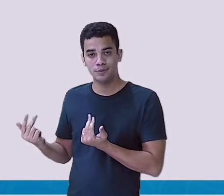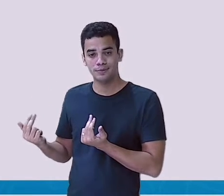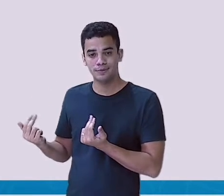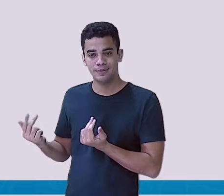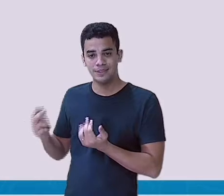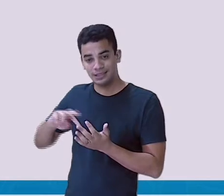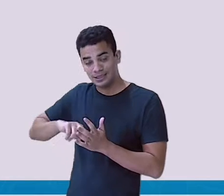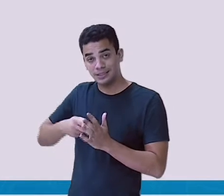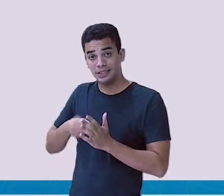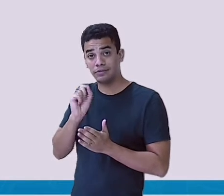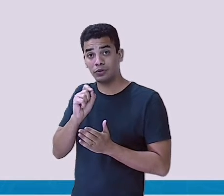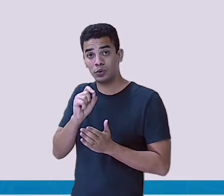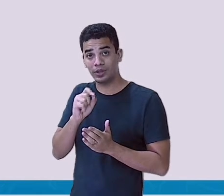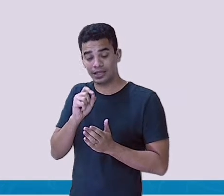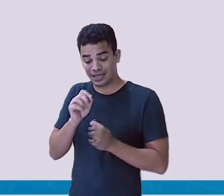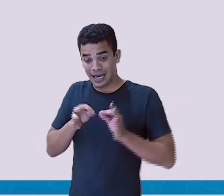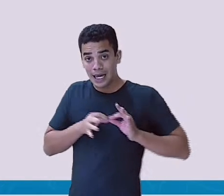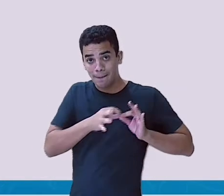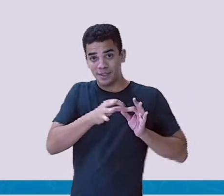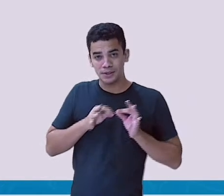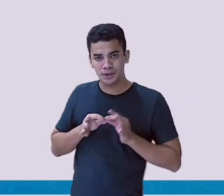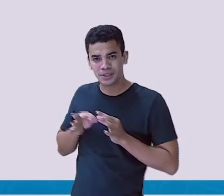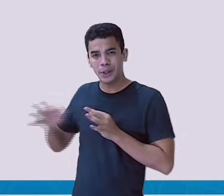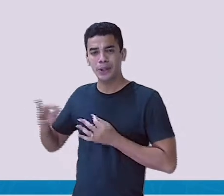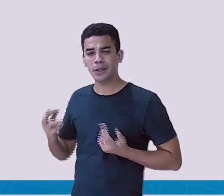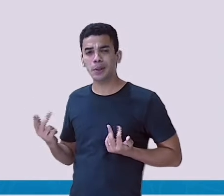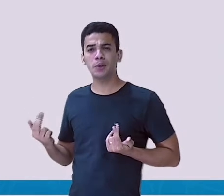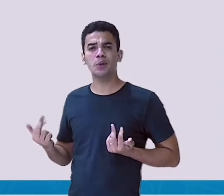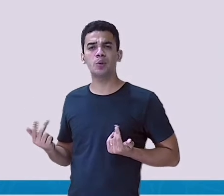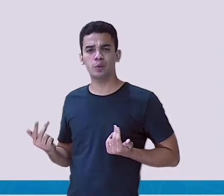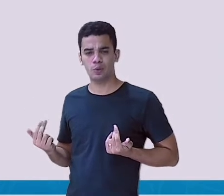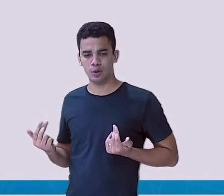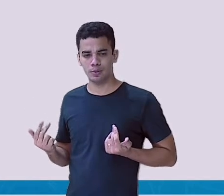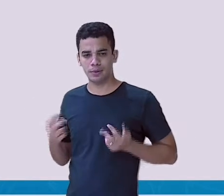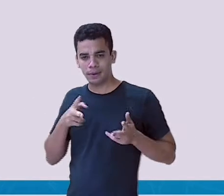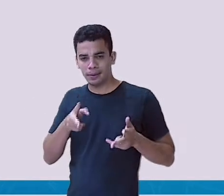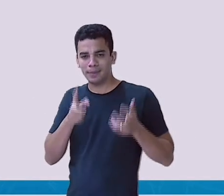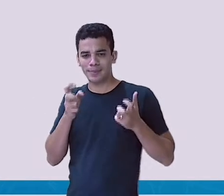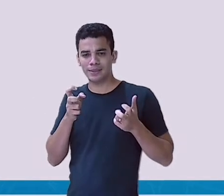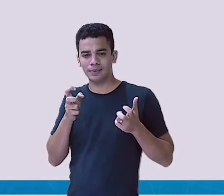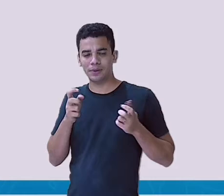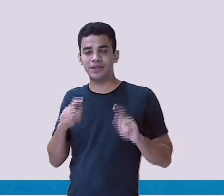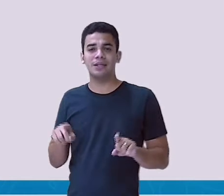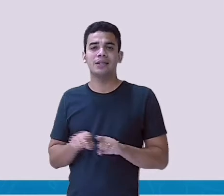dizer, igual, tem a mesma medida do lado EG, o ângulo